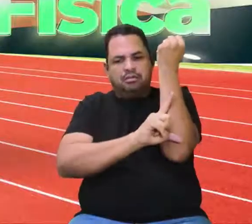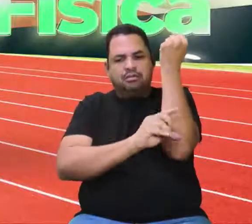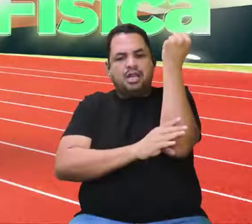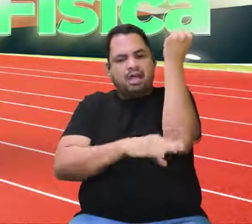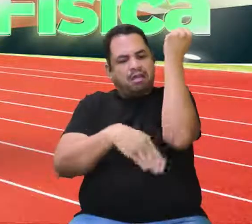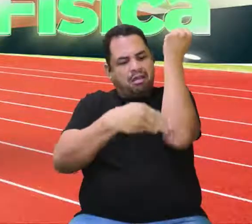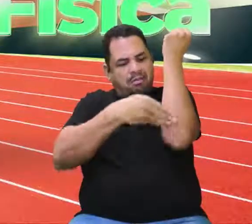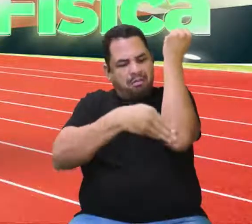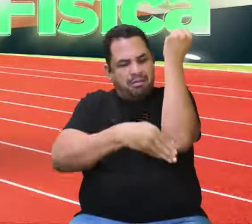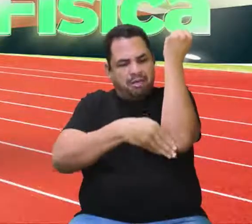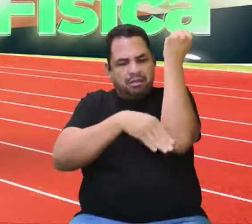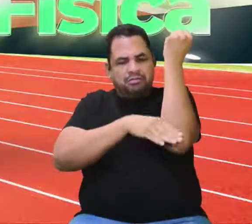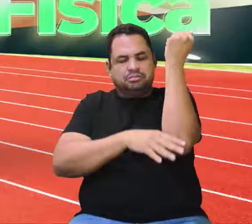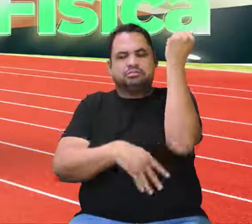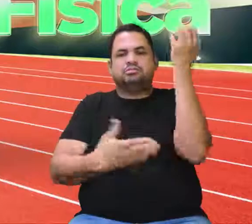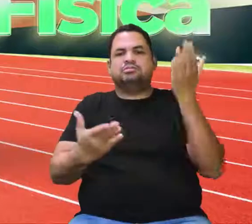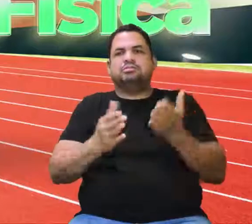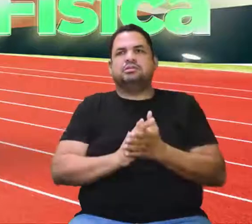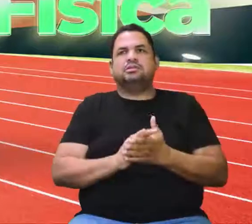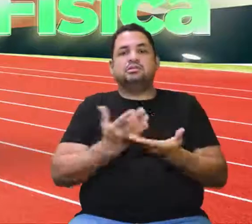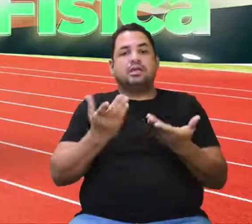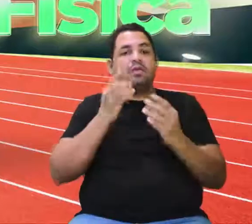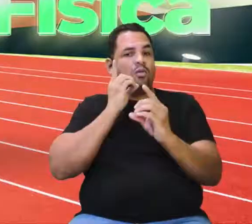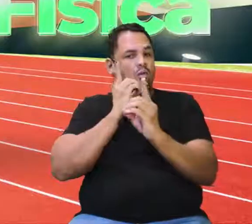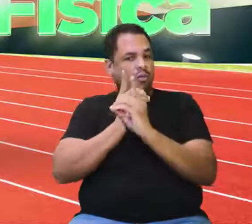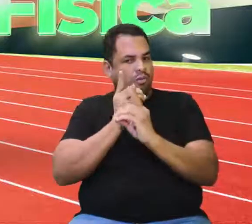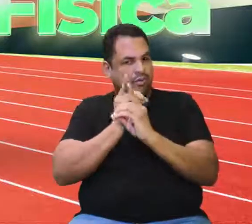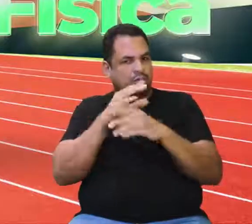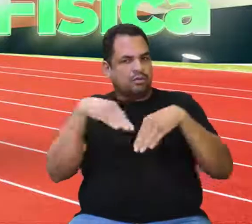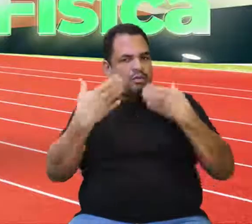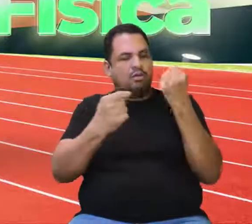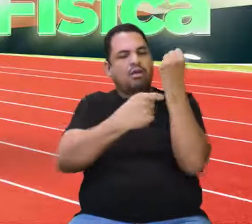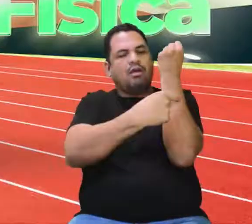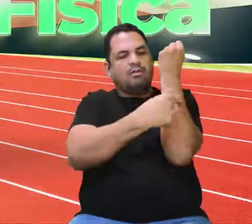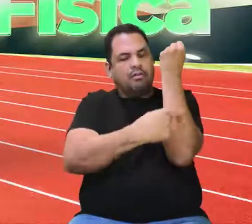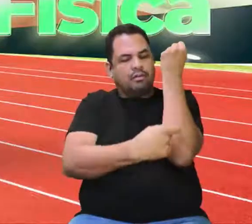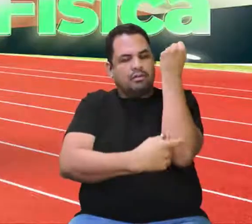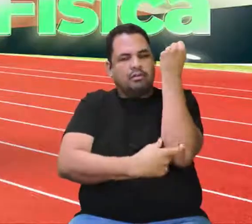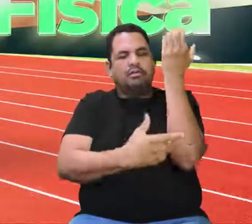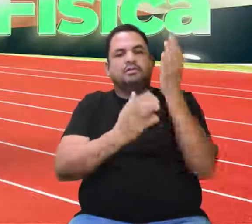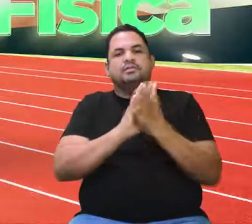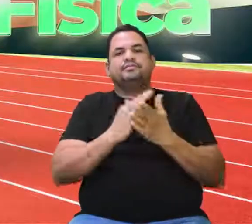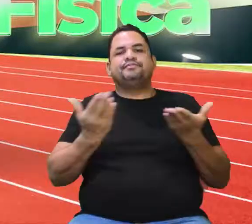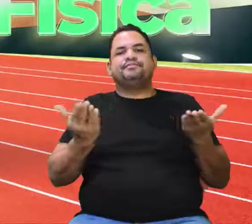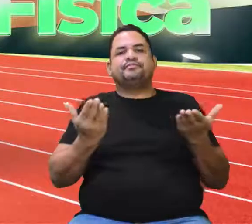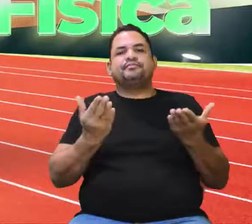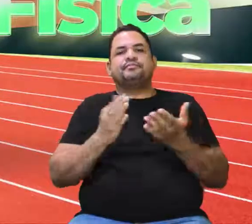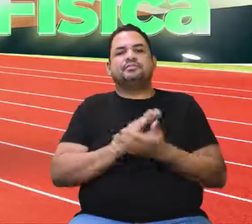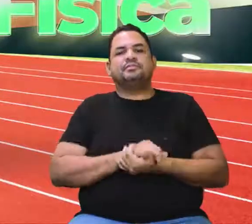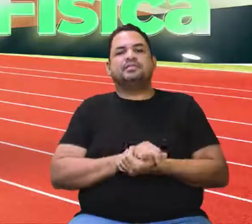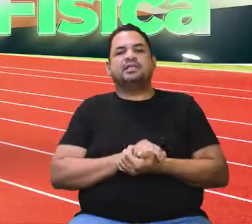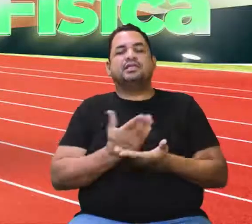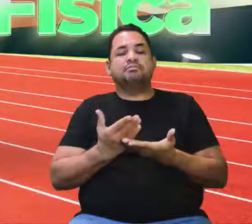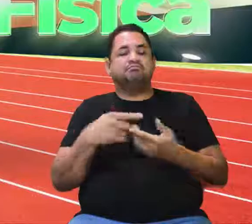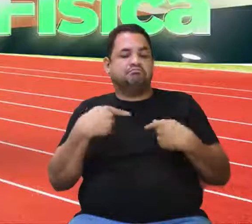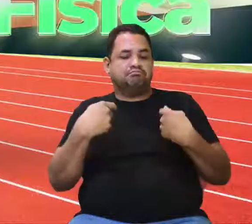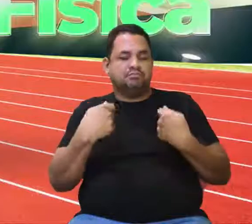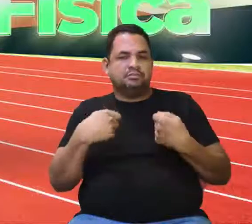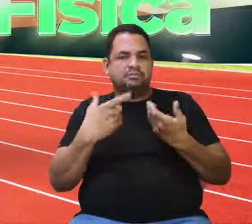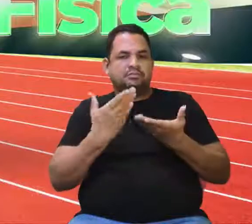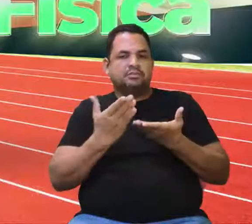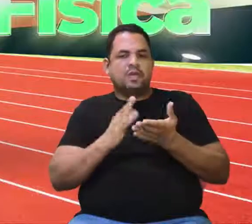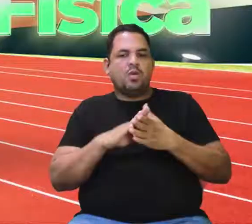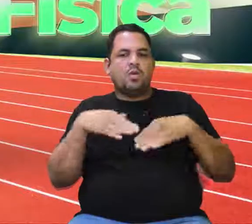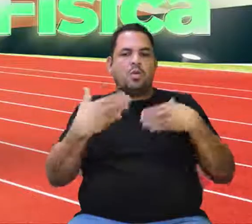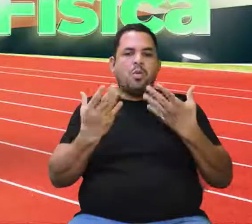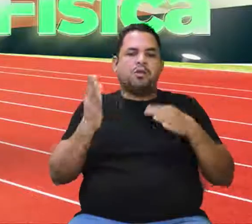da pelve, e ele já localiza ali a vértebra. Então é interessante a gente entender um pouco mais para a gente poder também associar qual